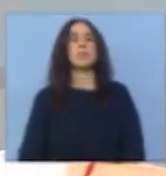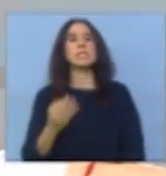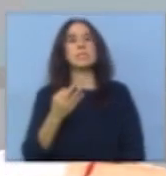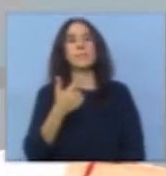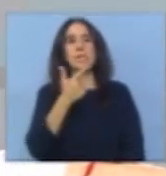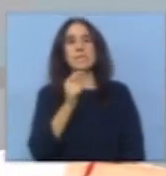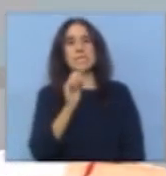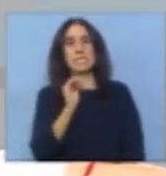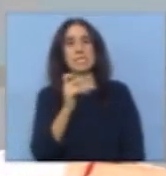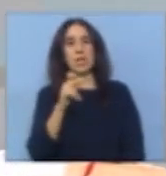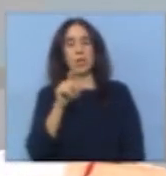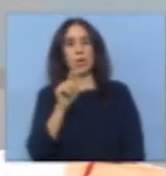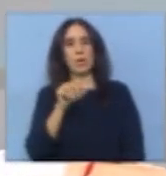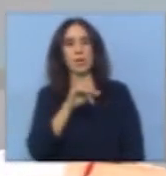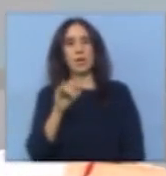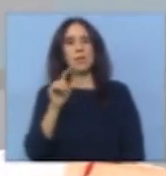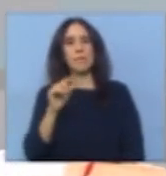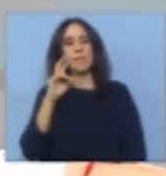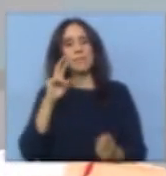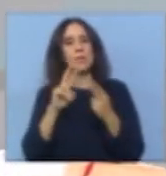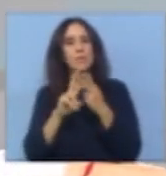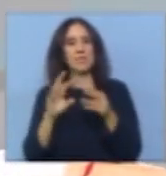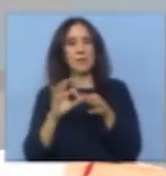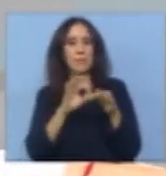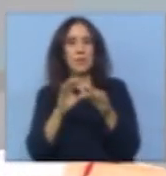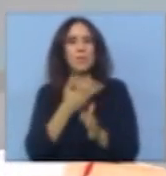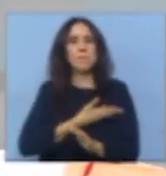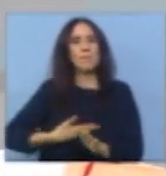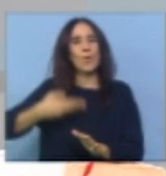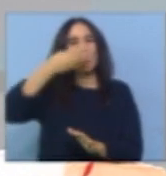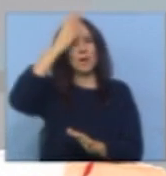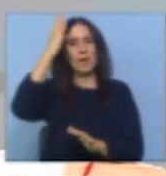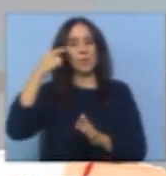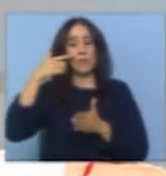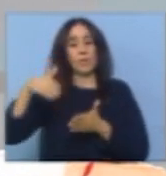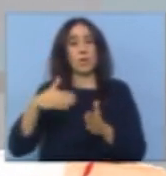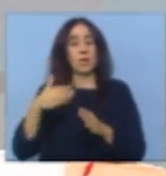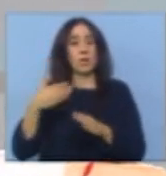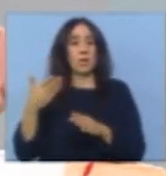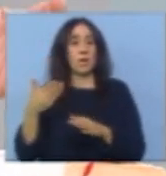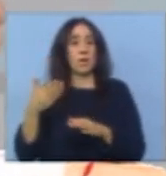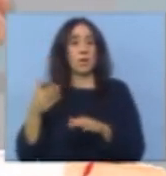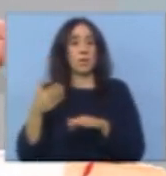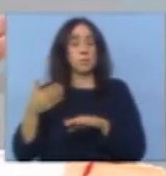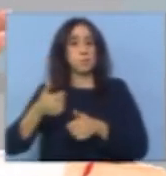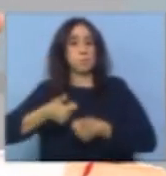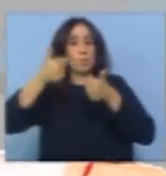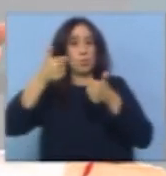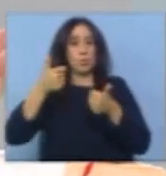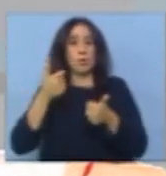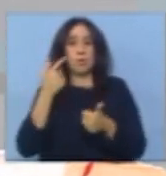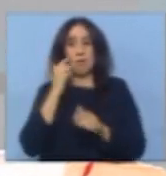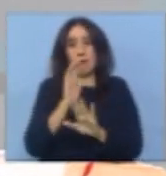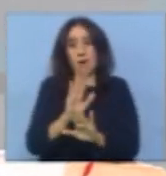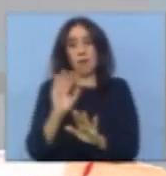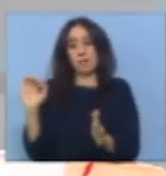era também assim, um lugar de cruzamentos das famosas vias romanas, era um porto, Era e ainda é. Salónica existe hoje em